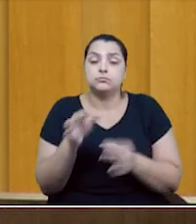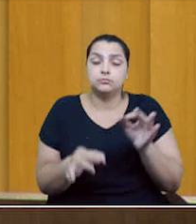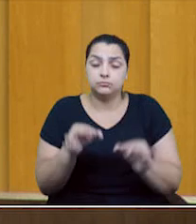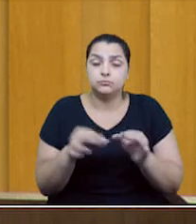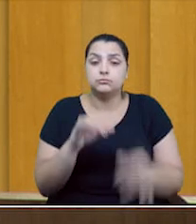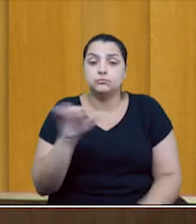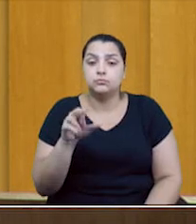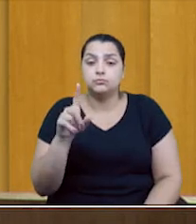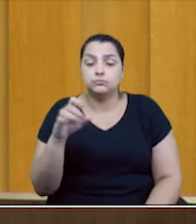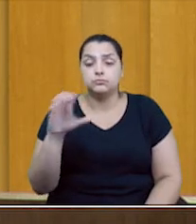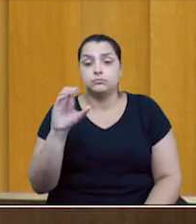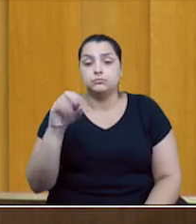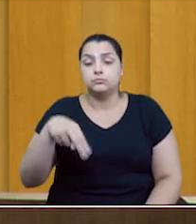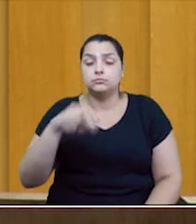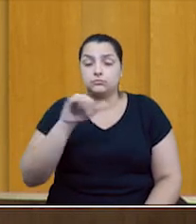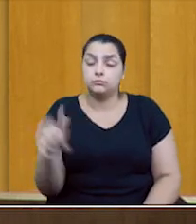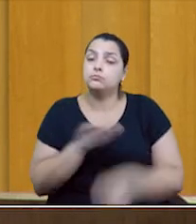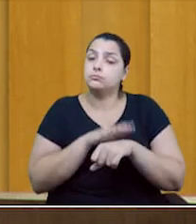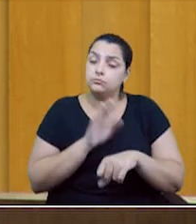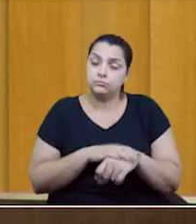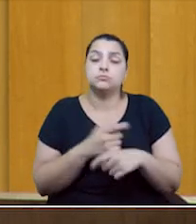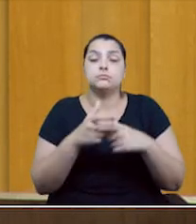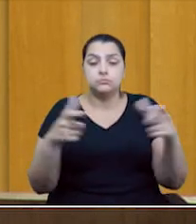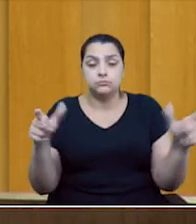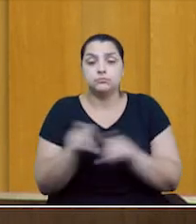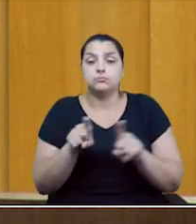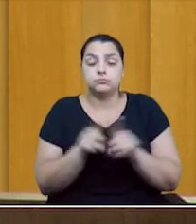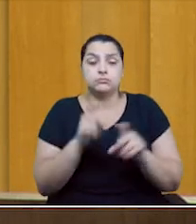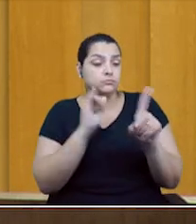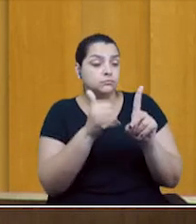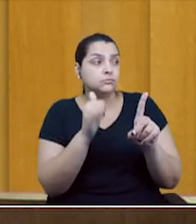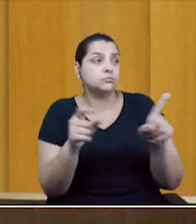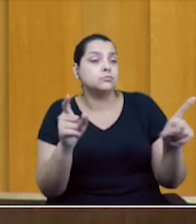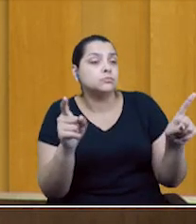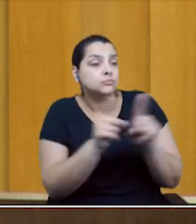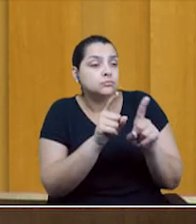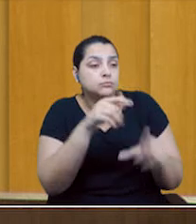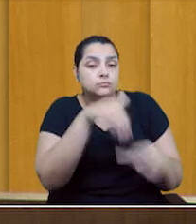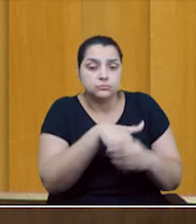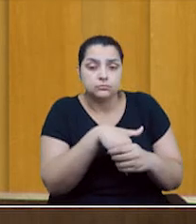faz, muitos tribunais já fazem. O relator apenas dá um resumo do voto, os